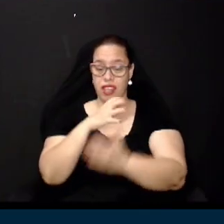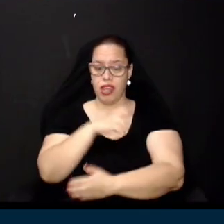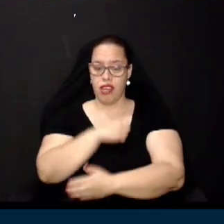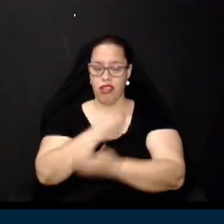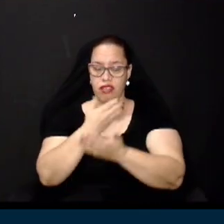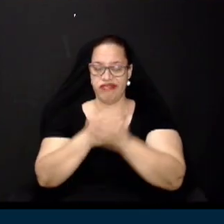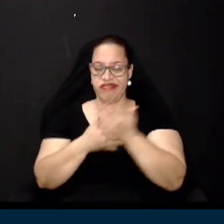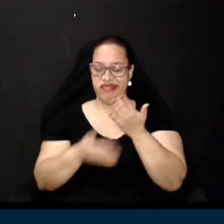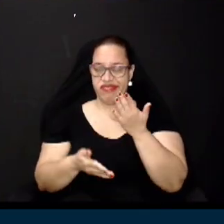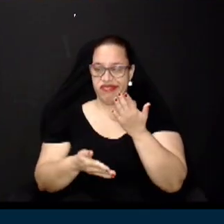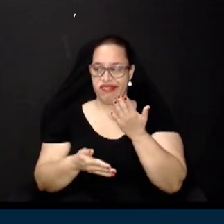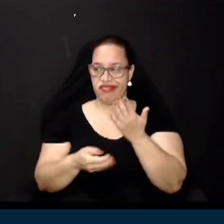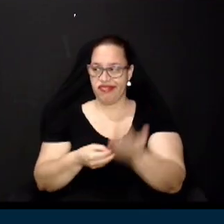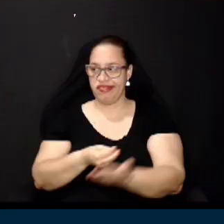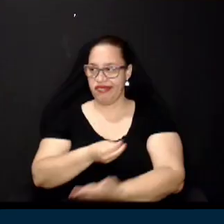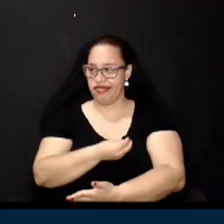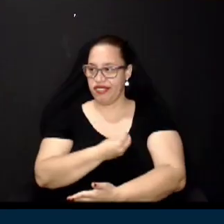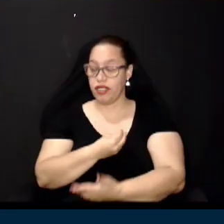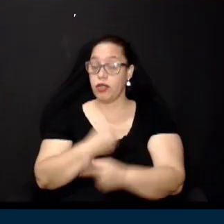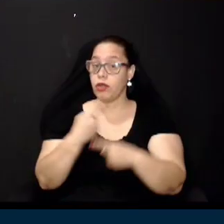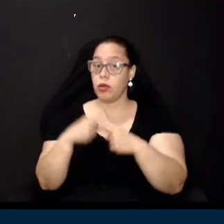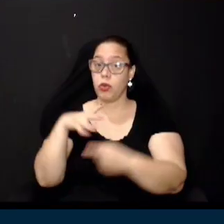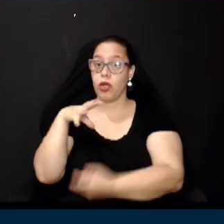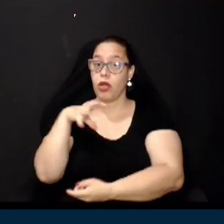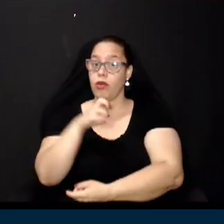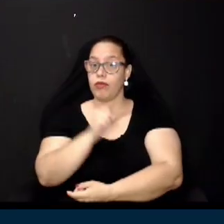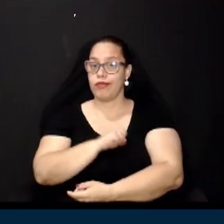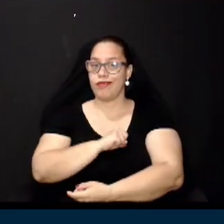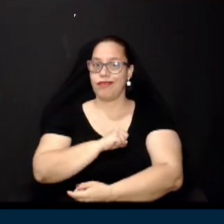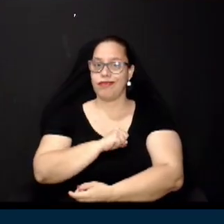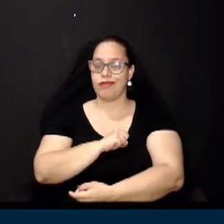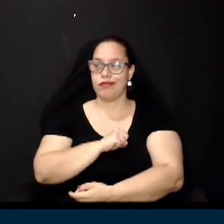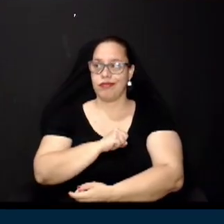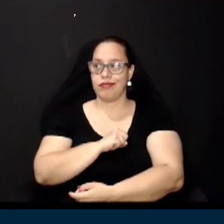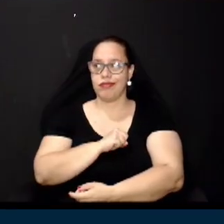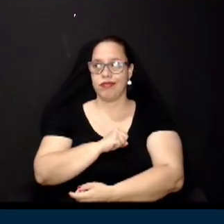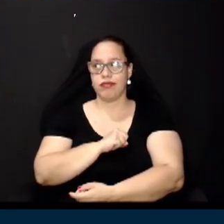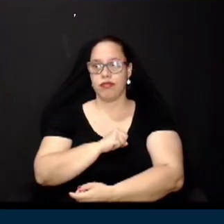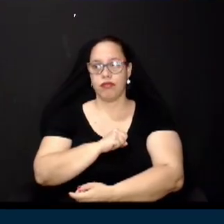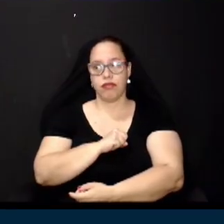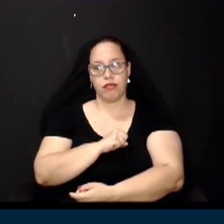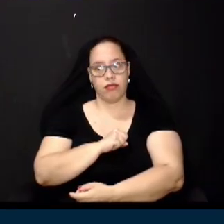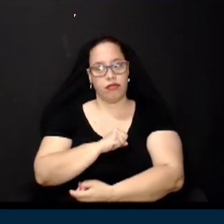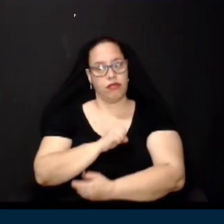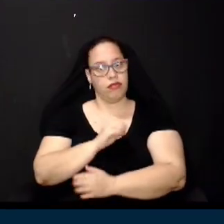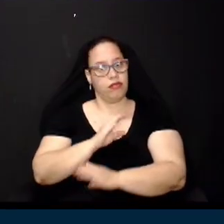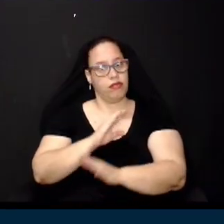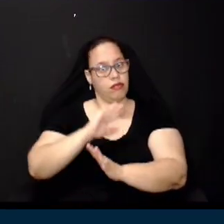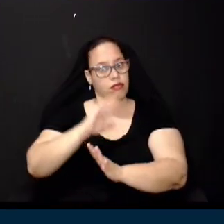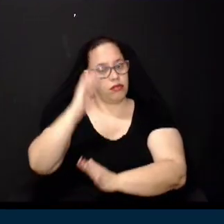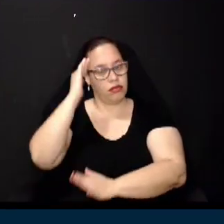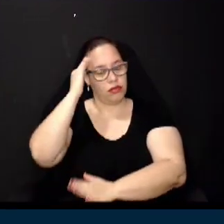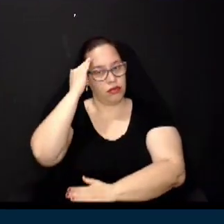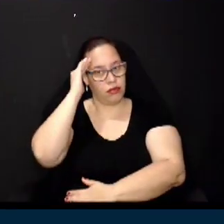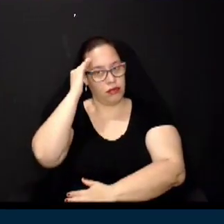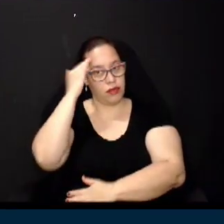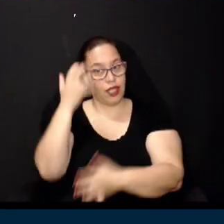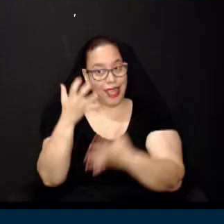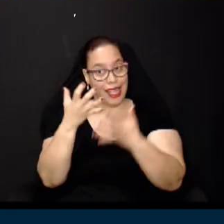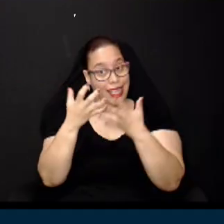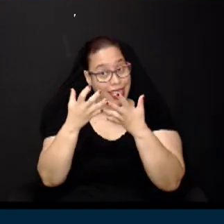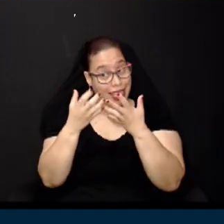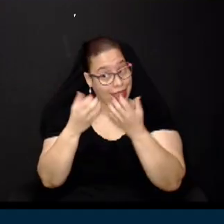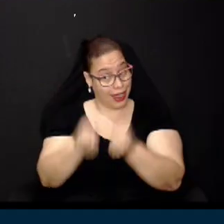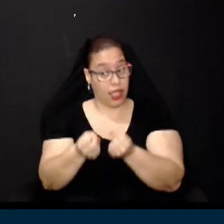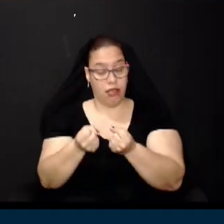viver por quê? Porque ama, e amor é algo que a gente precisa entender que é aceitar, né? Aceitar os